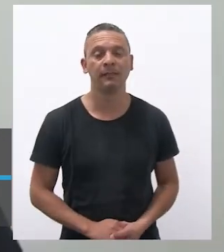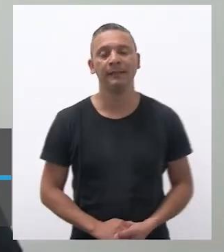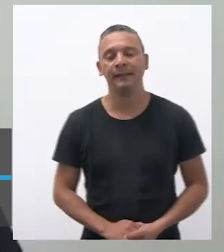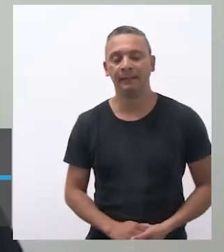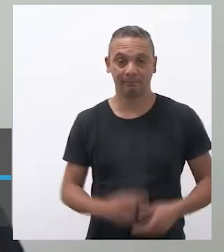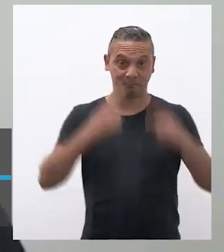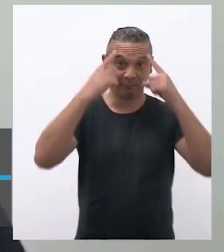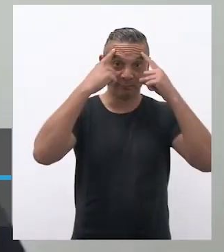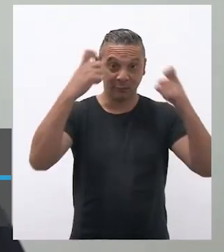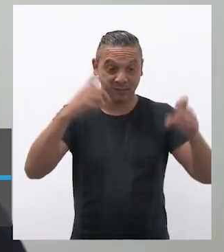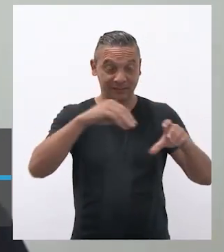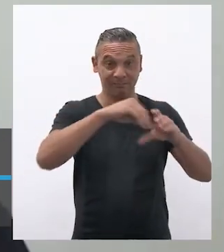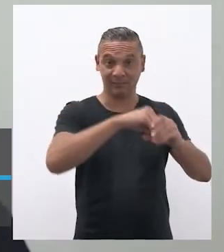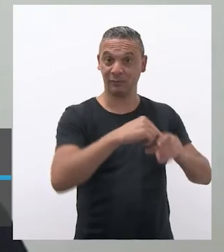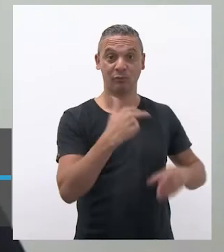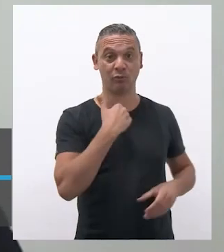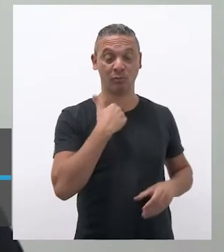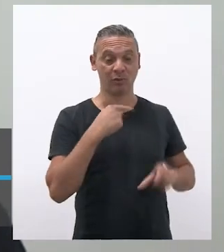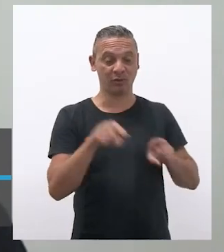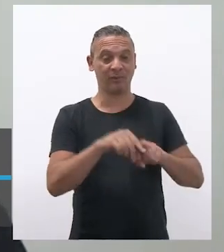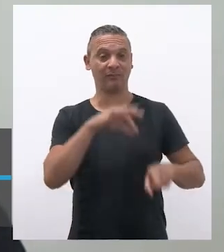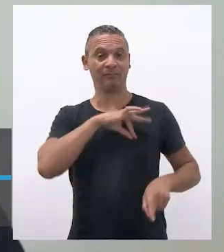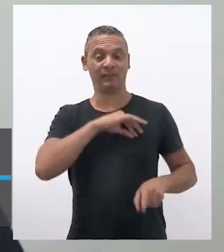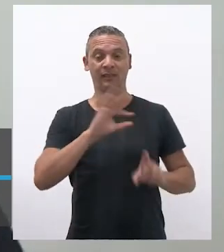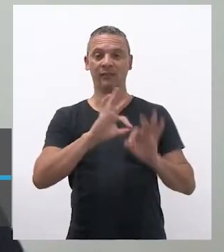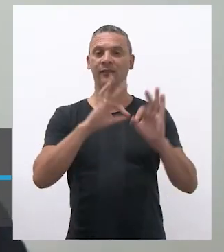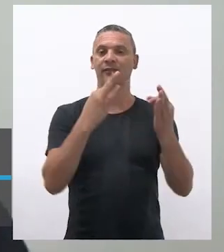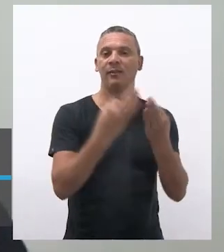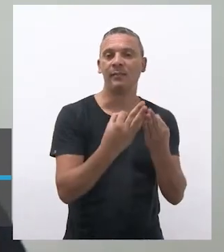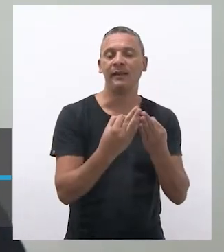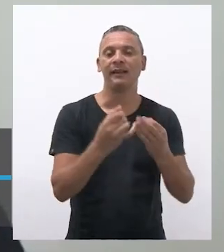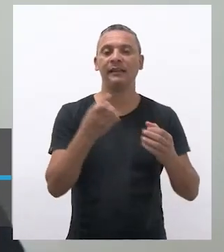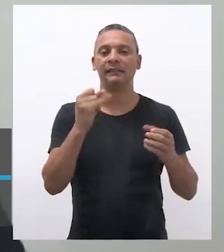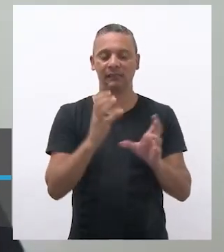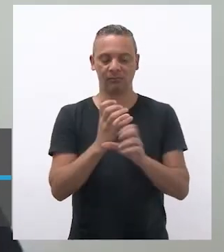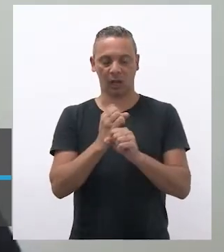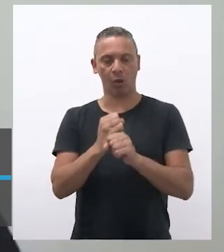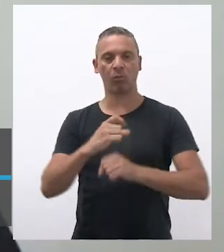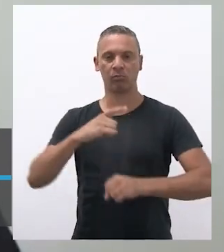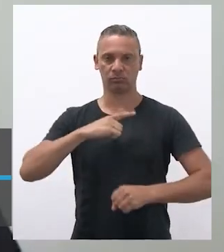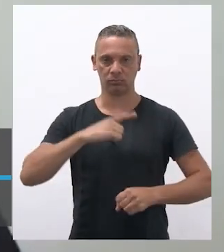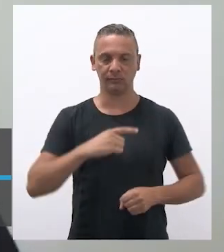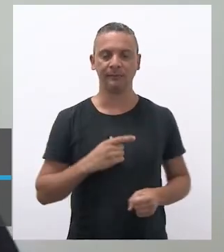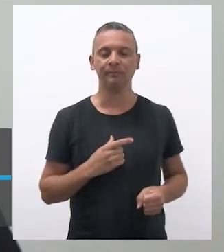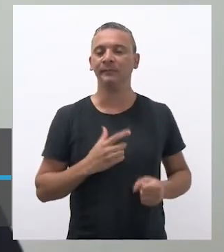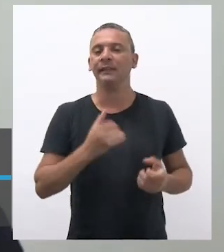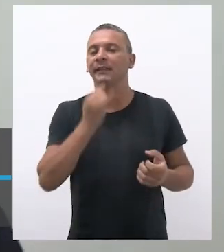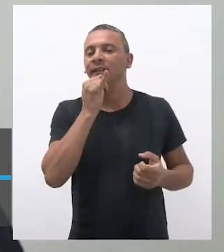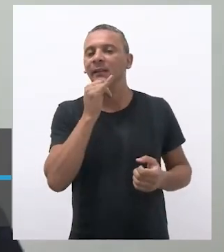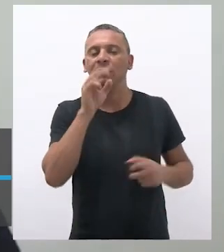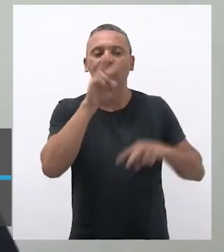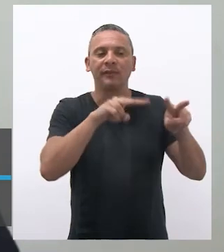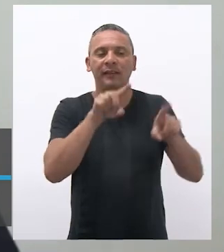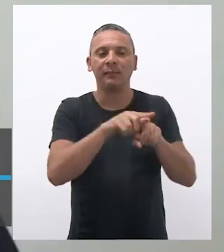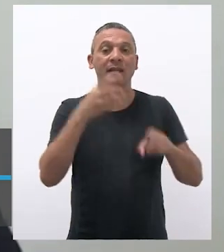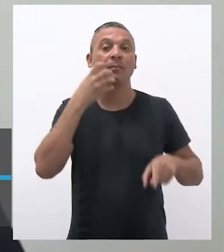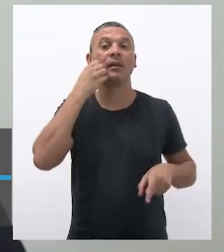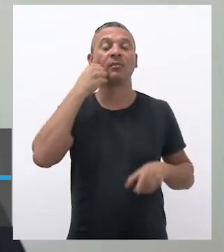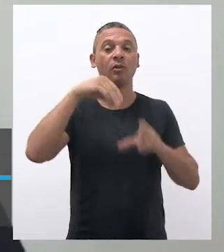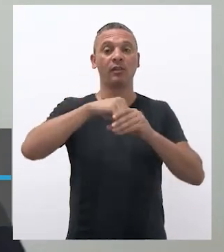parte da renda familiar, né, para quando se fizer esse cálculo. Não se pode considerar também nesse patrimônio